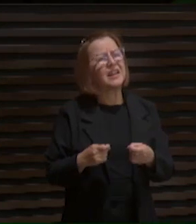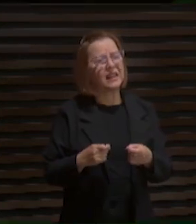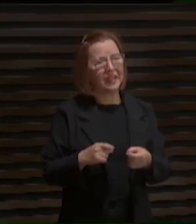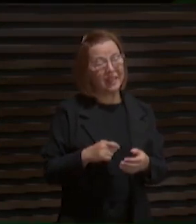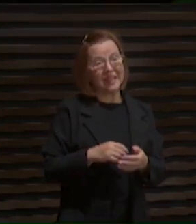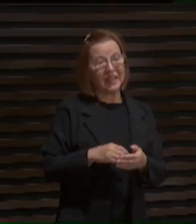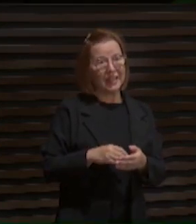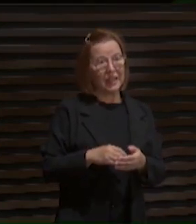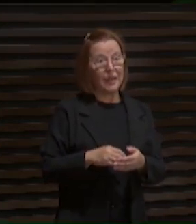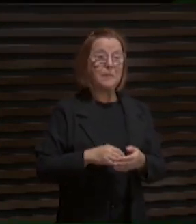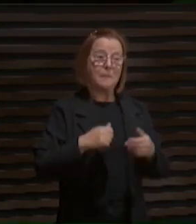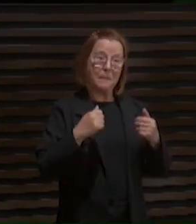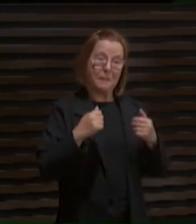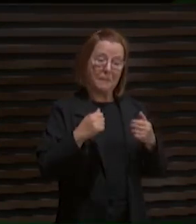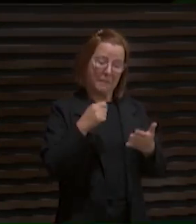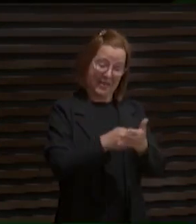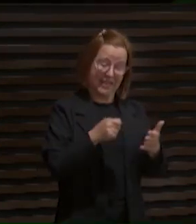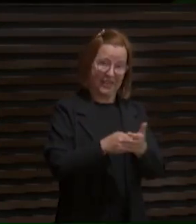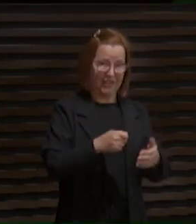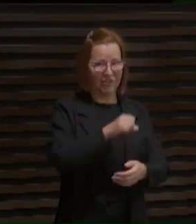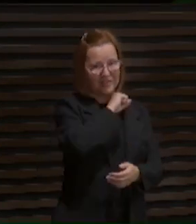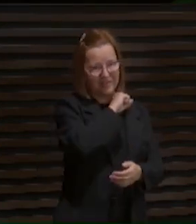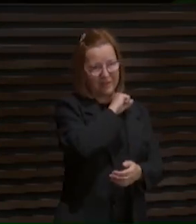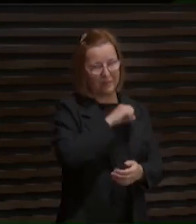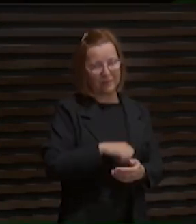exige sacrifício. Vamos ler Romanos 12, 1.